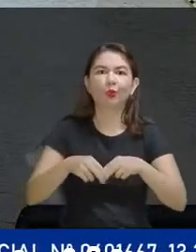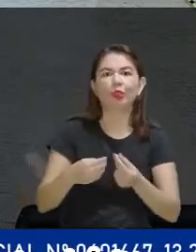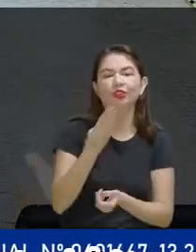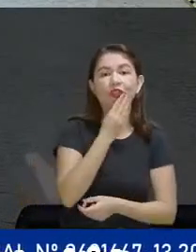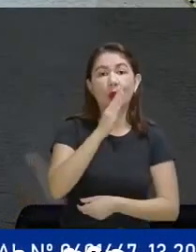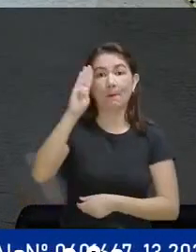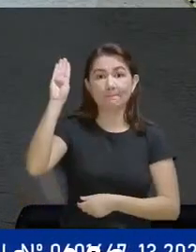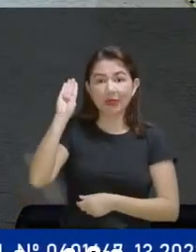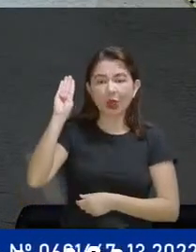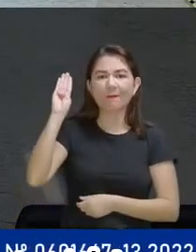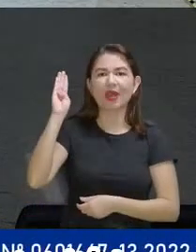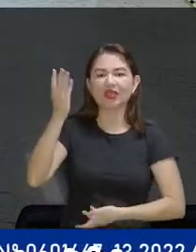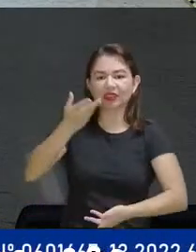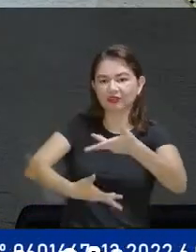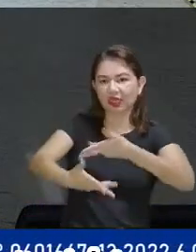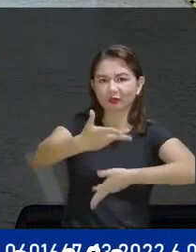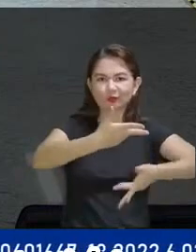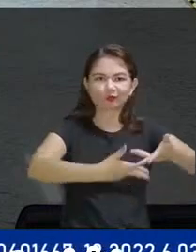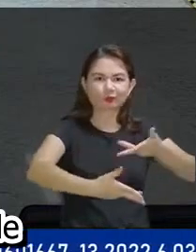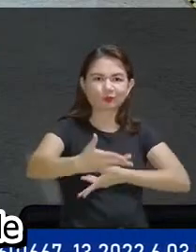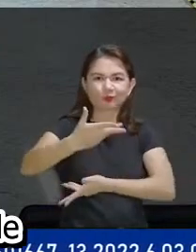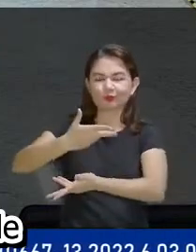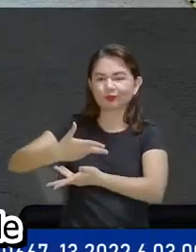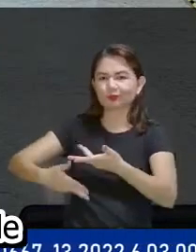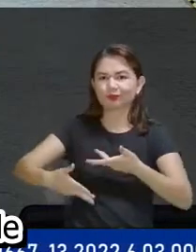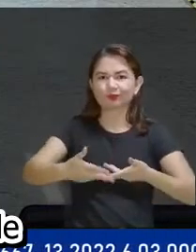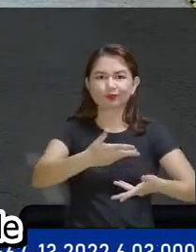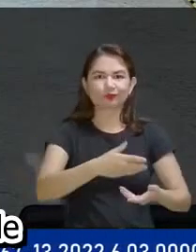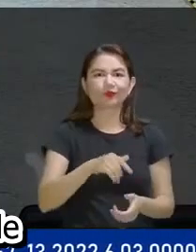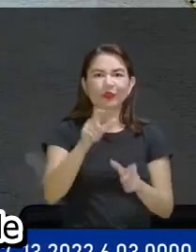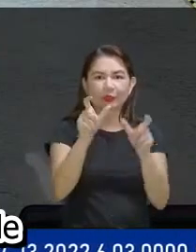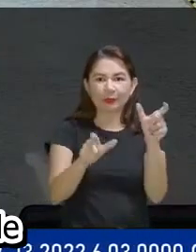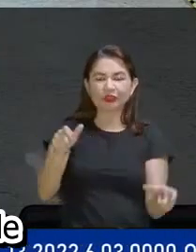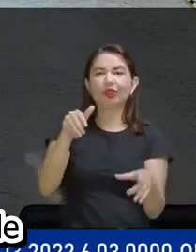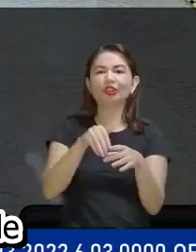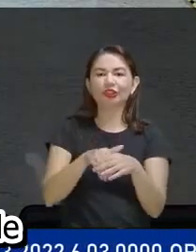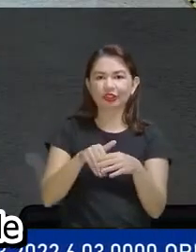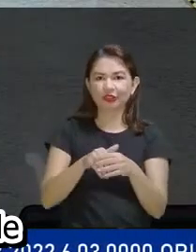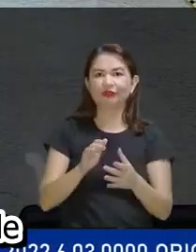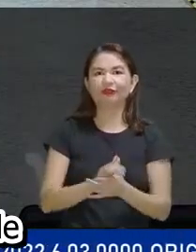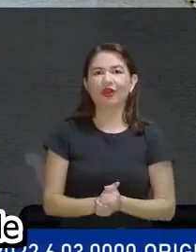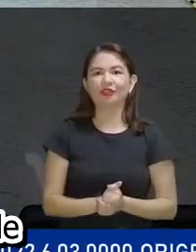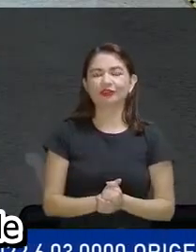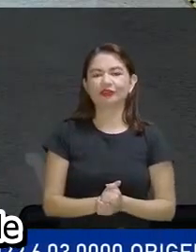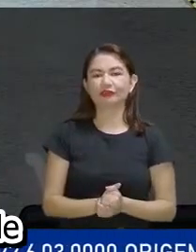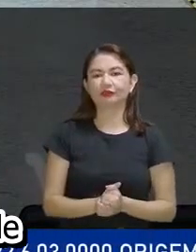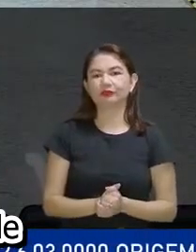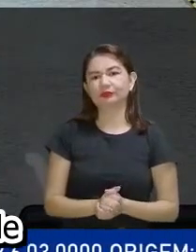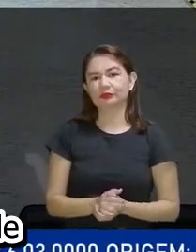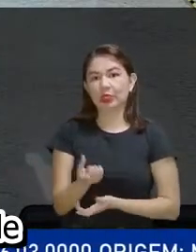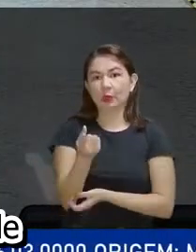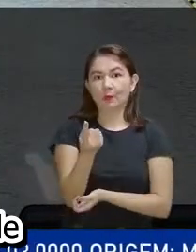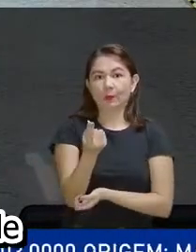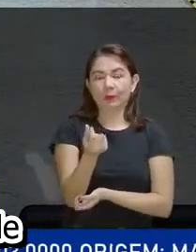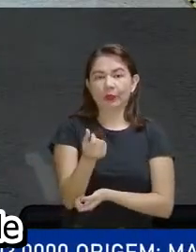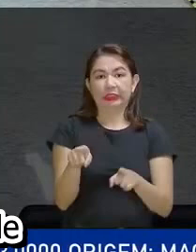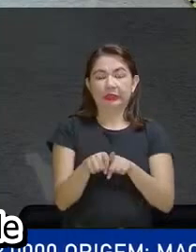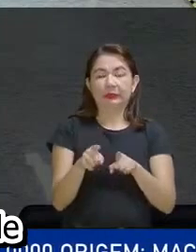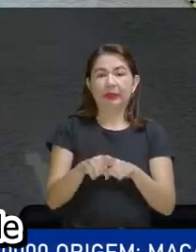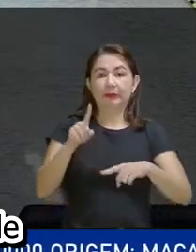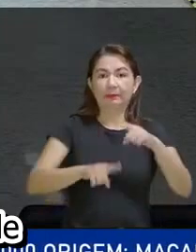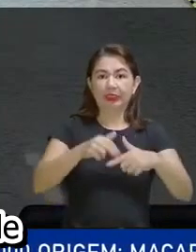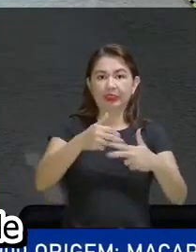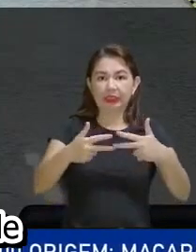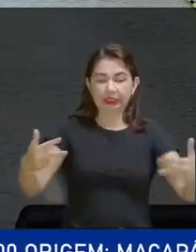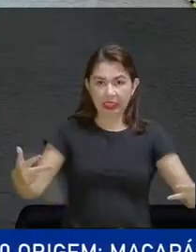promessa e entrega de vantagens, cestas básicas aos eleitores, acompanhada da distribuição de grande quantidade de santinhos